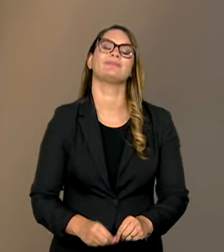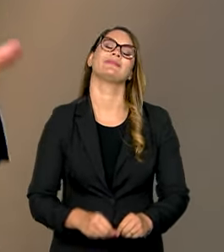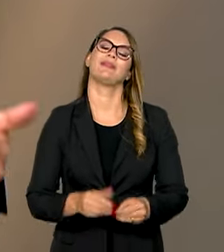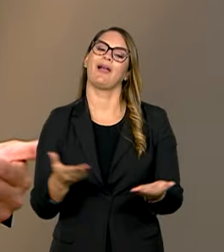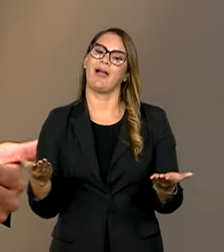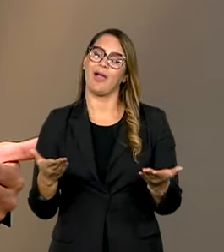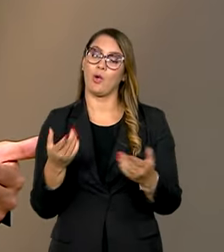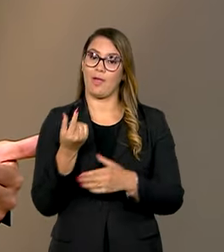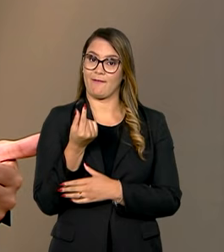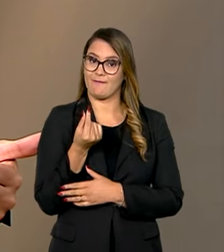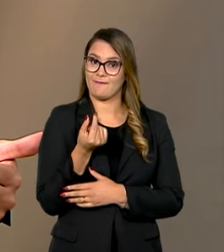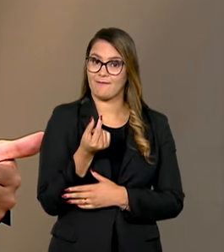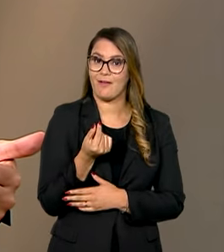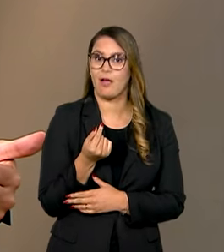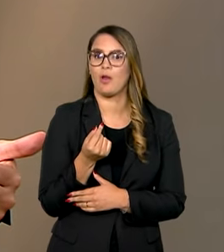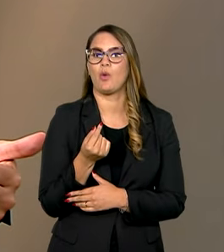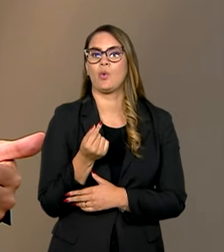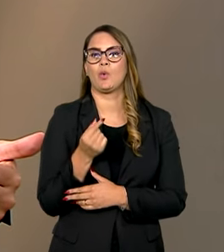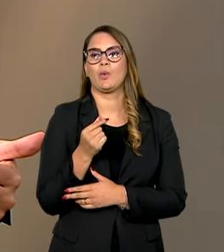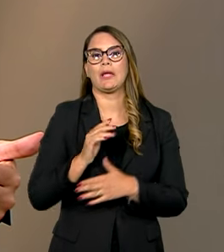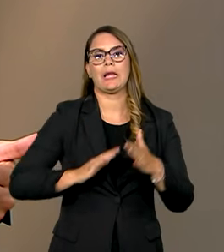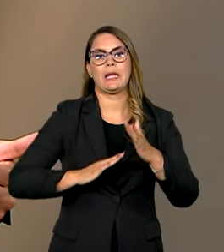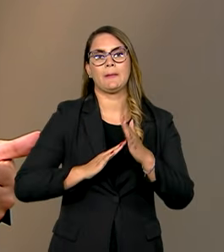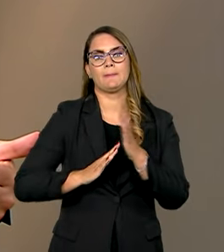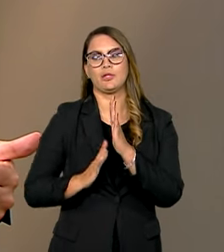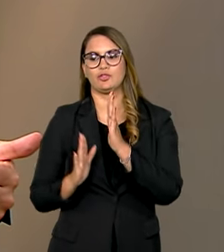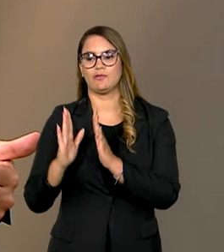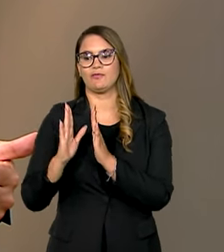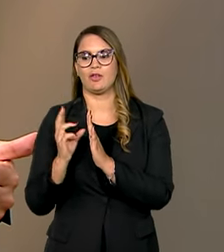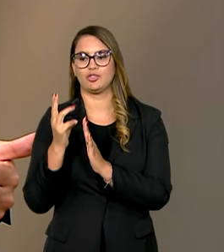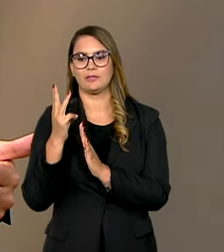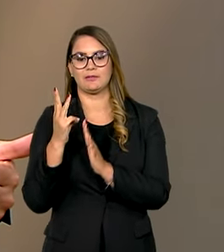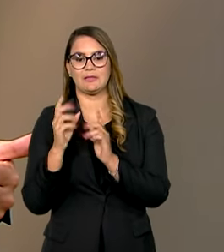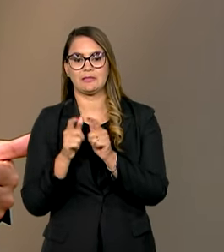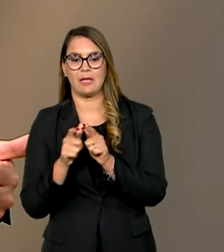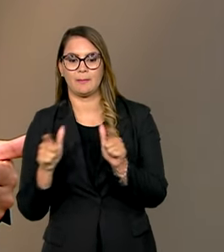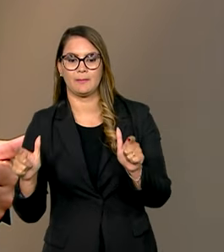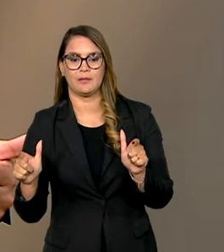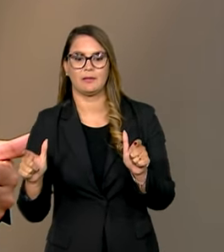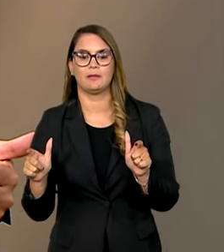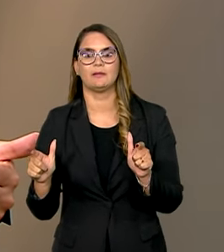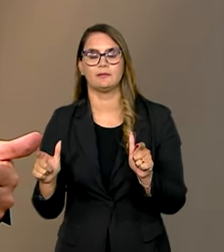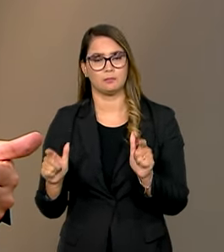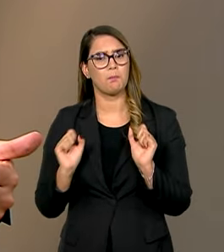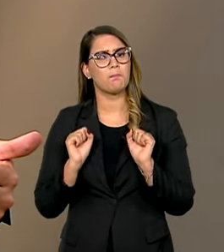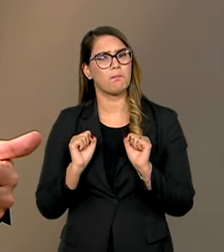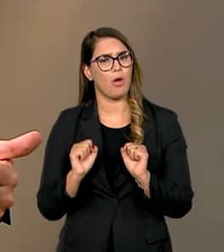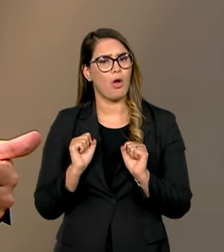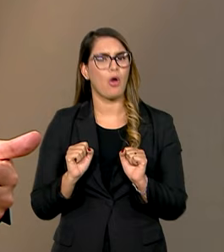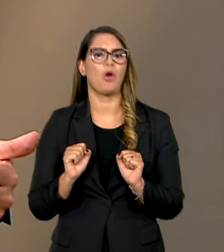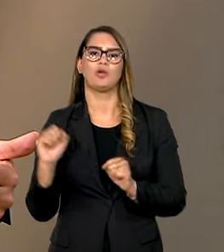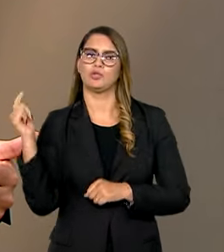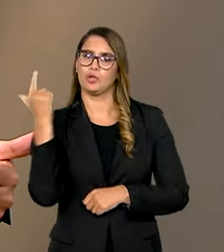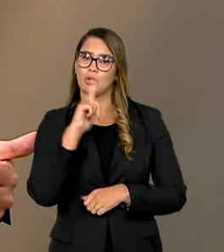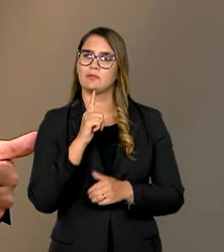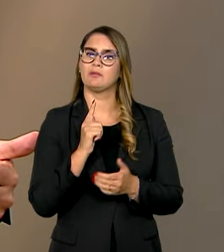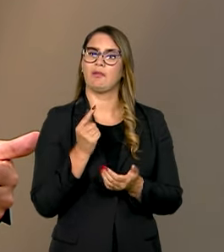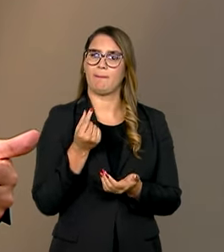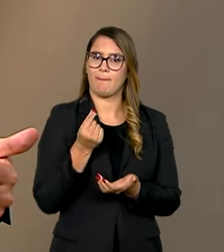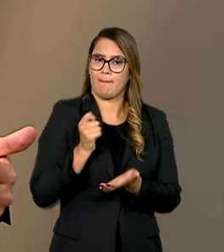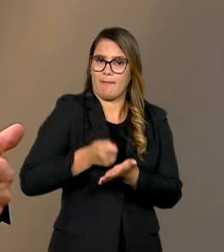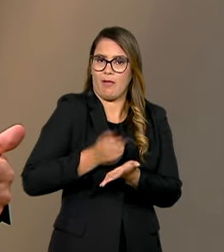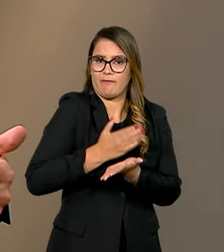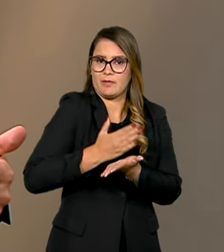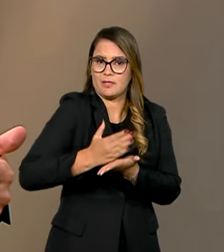ampliamos o valor do limite do faixa 3 para até R$ 350 mil, que as pessoas podem tomar financiamento para poder ter